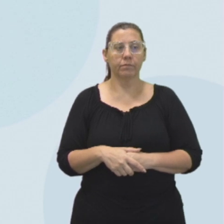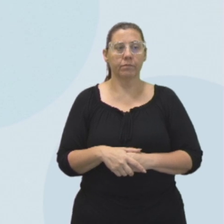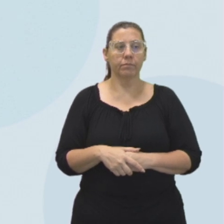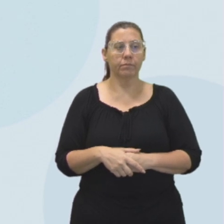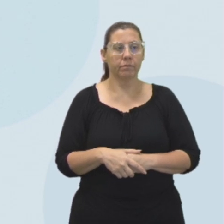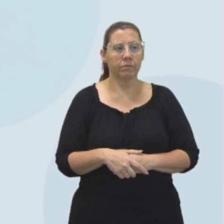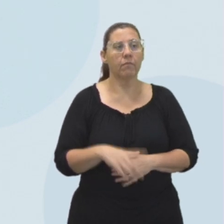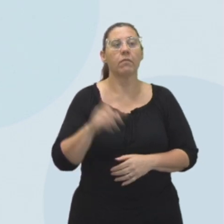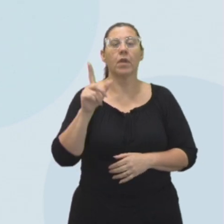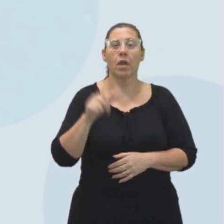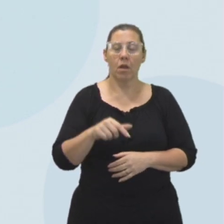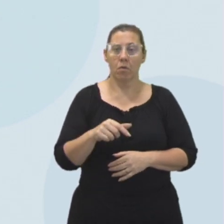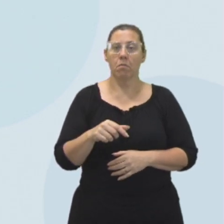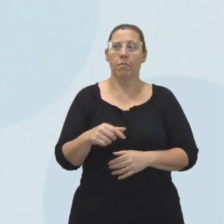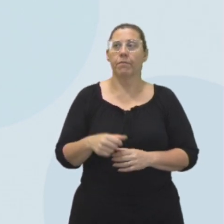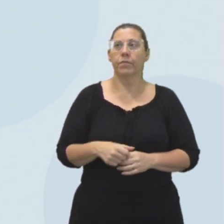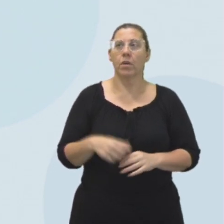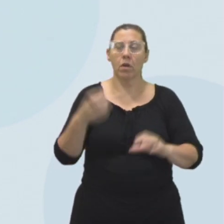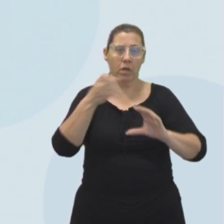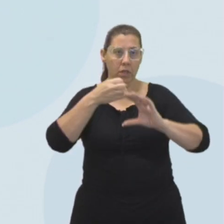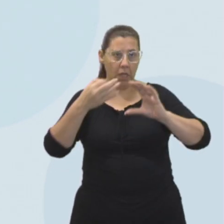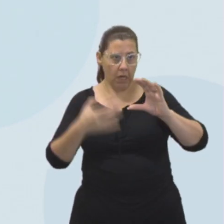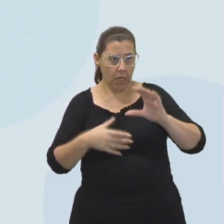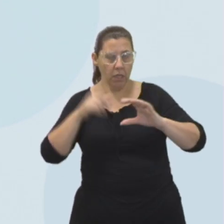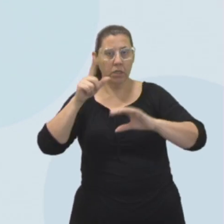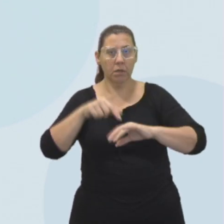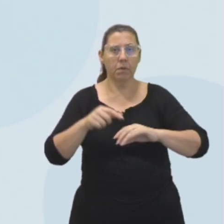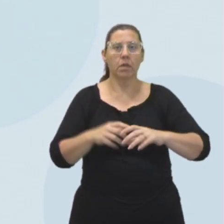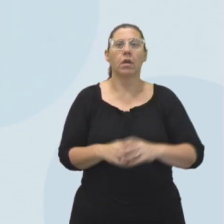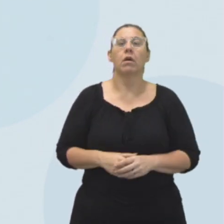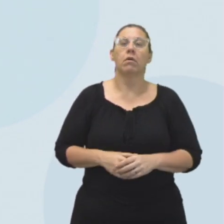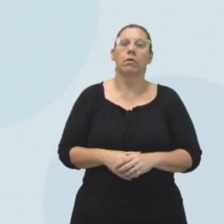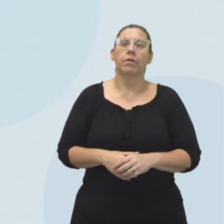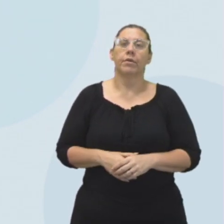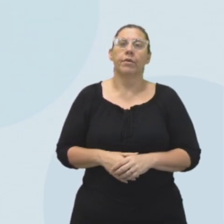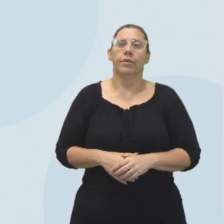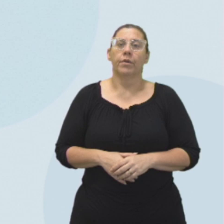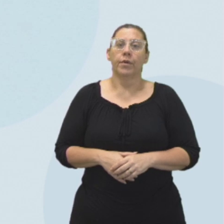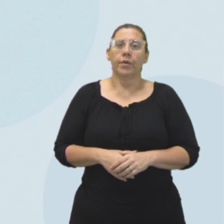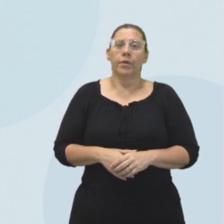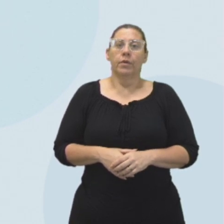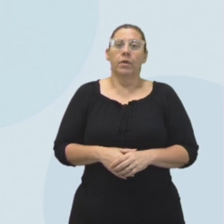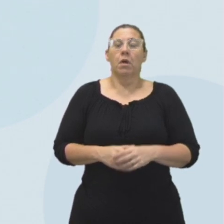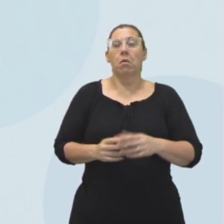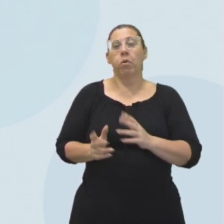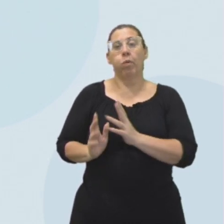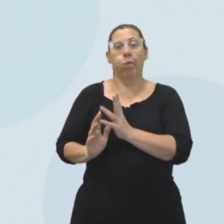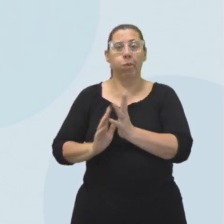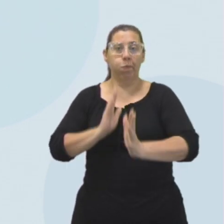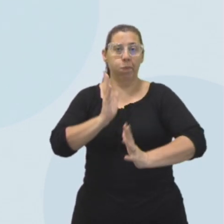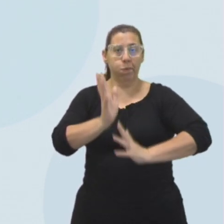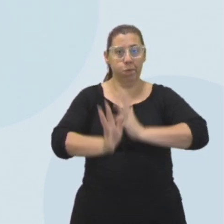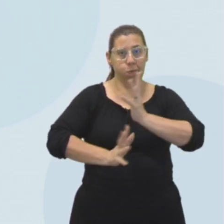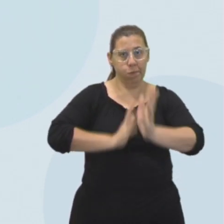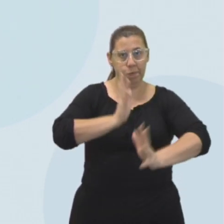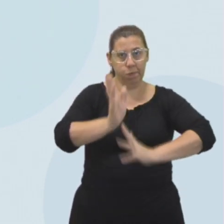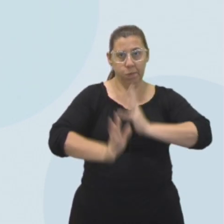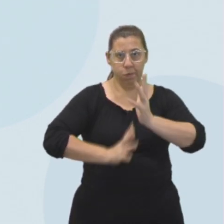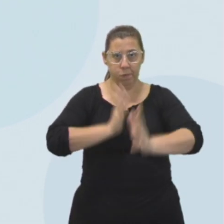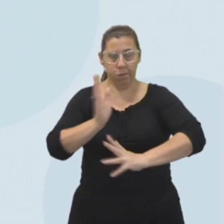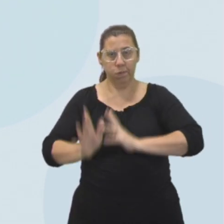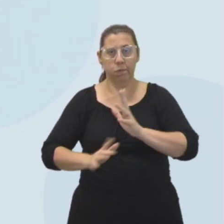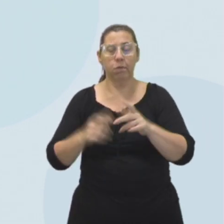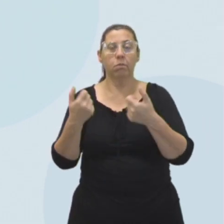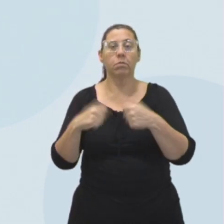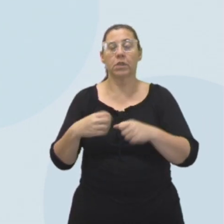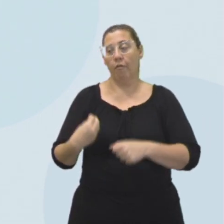Um elemento bom, né, básico, é o poder da voz, a voz do narrador. O narrador, neste caso, ele precisa dar